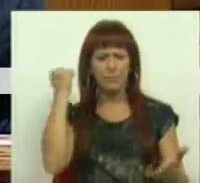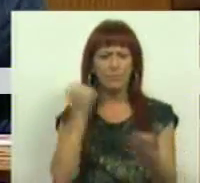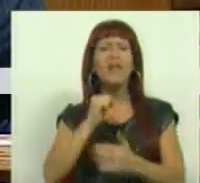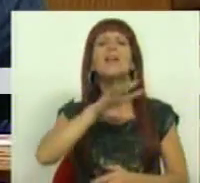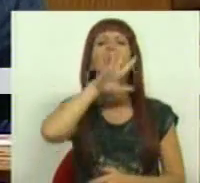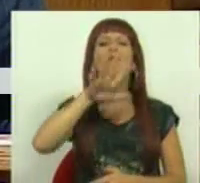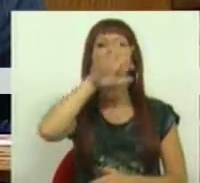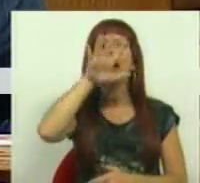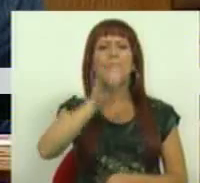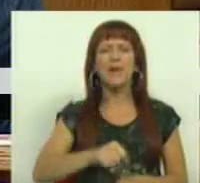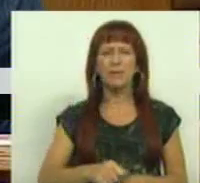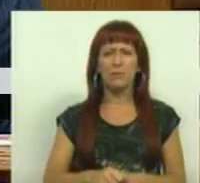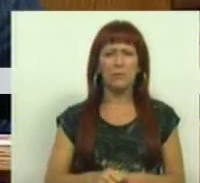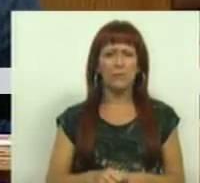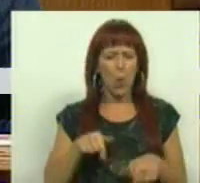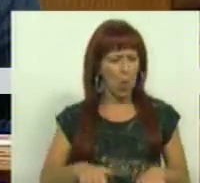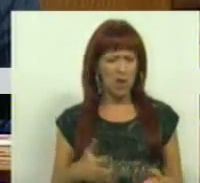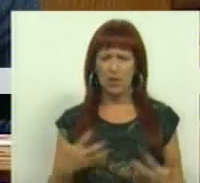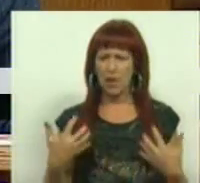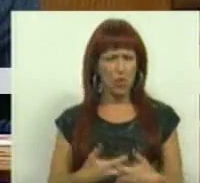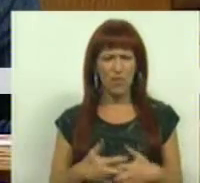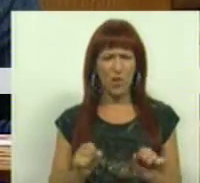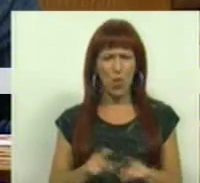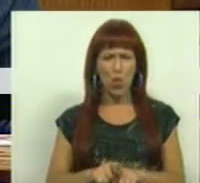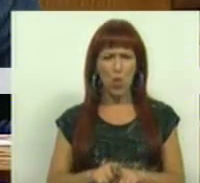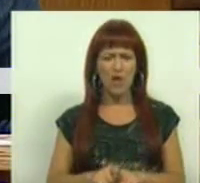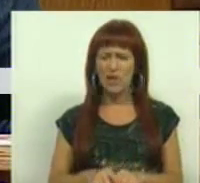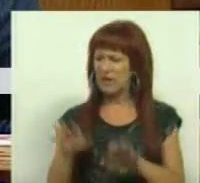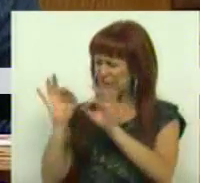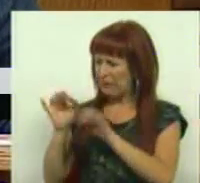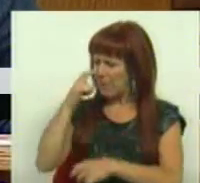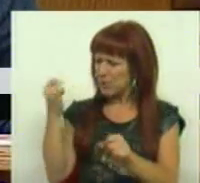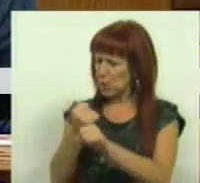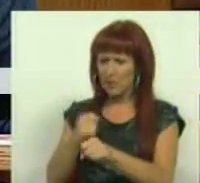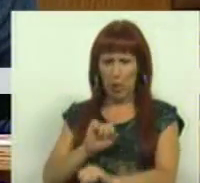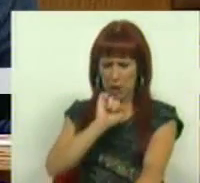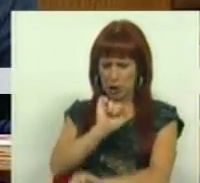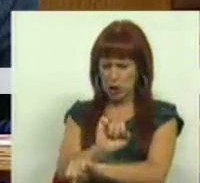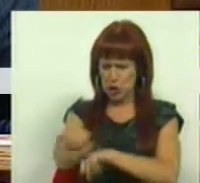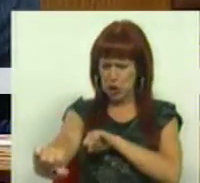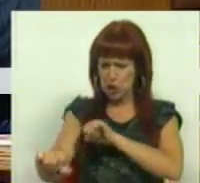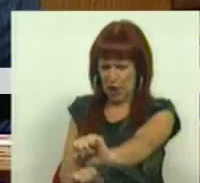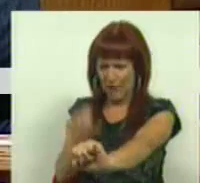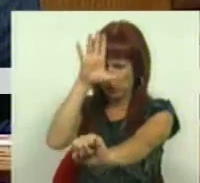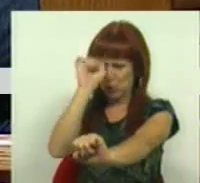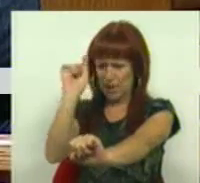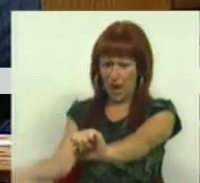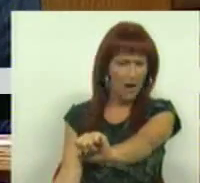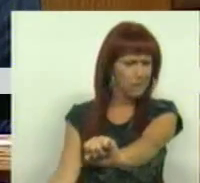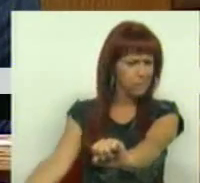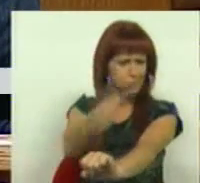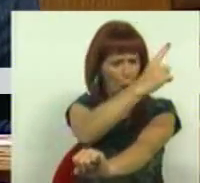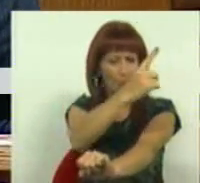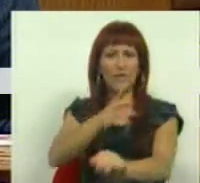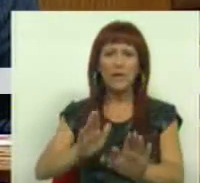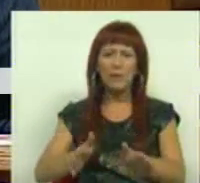familiar. Não hesita hoje em tratar os seus funcionários como escravos do Estado, sem necessidade